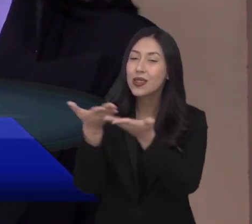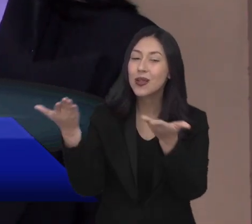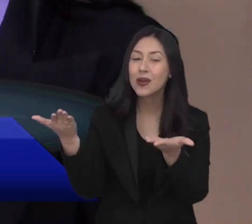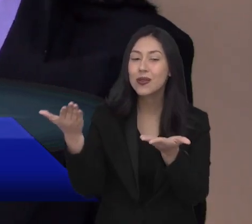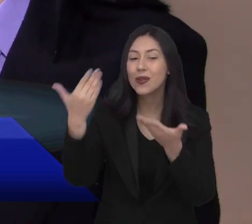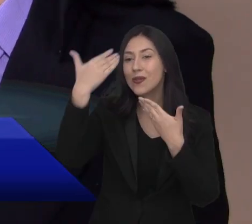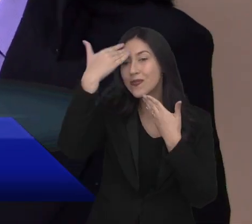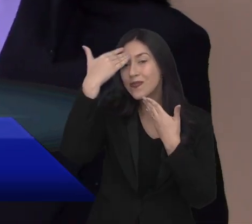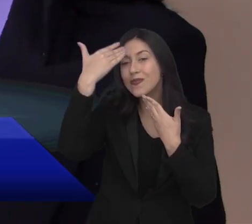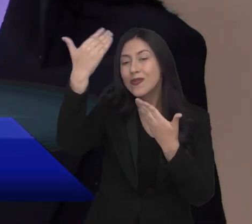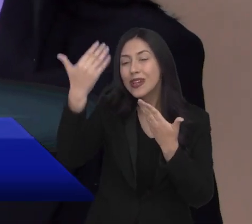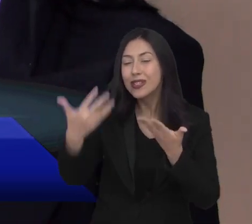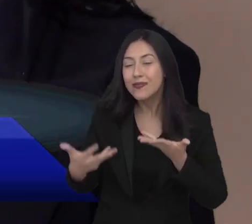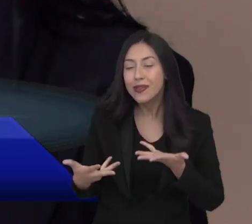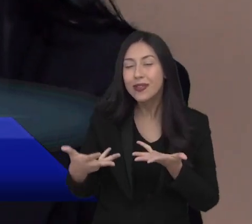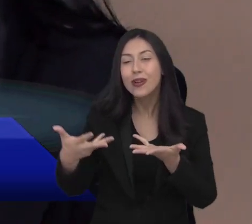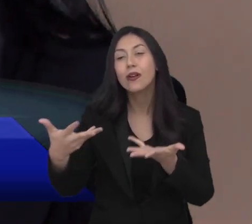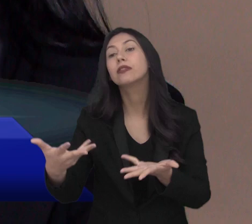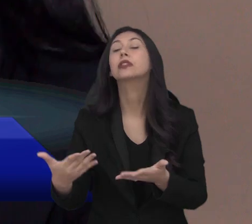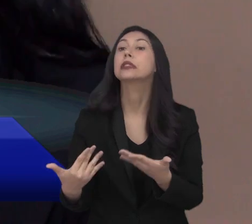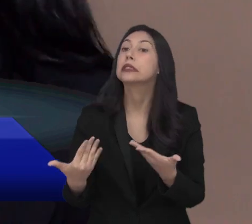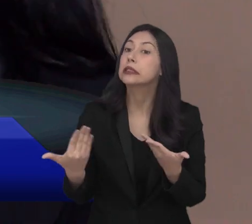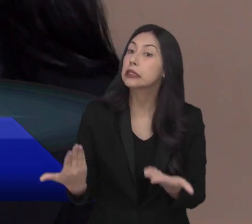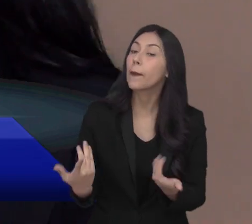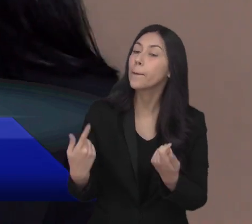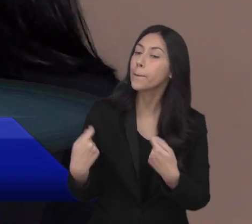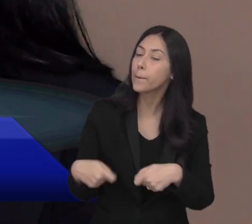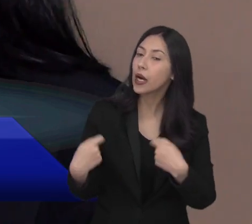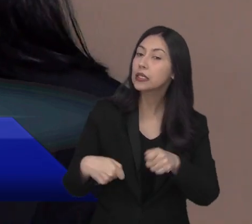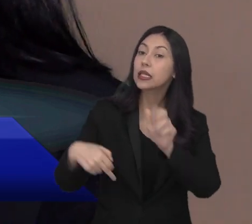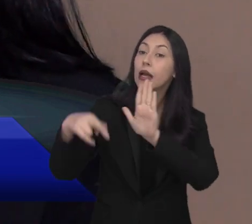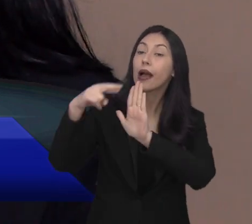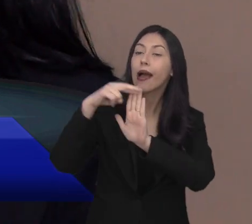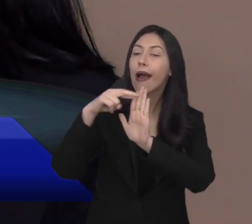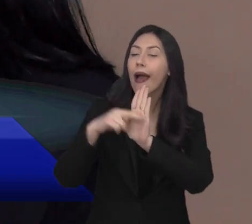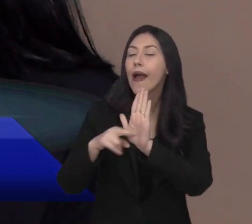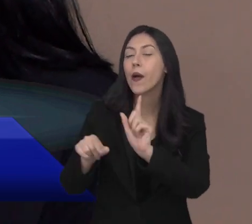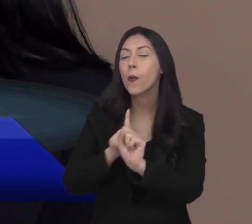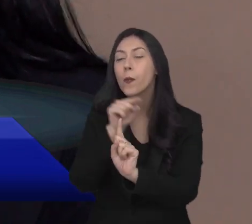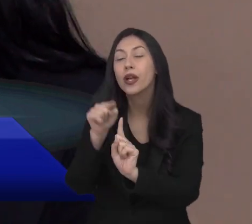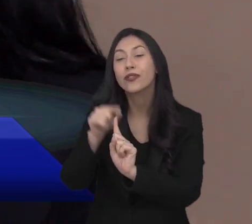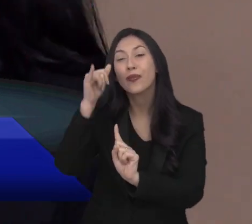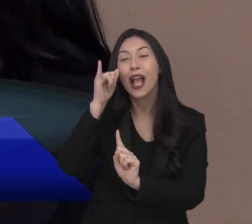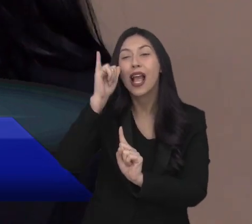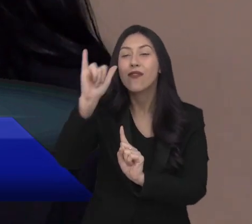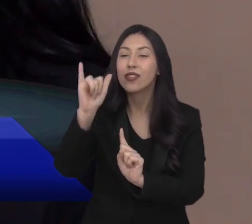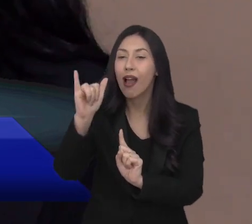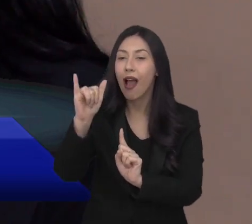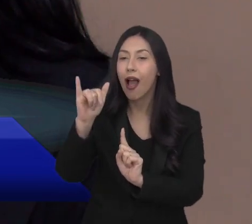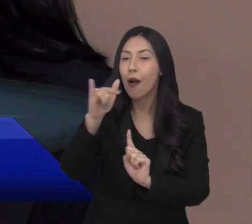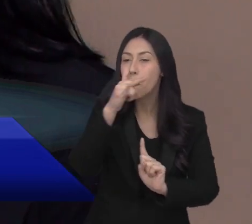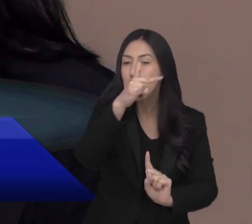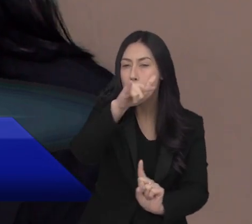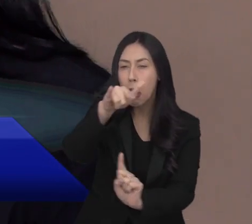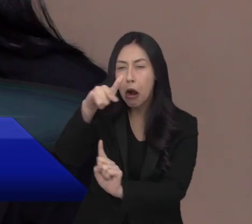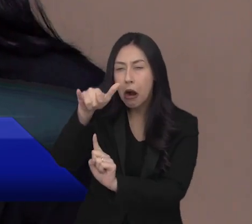todos, obrigada pelo convite. Então, deve ser regrado para evitar uma